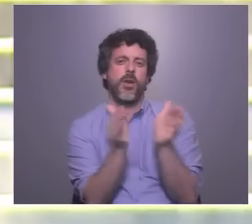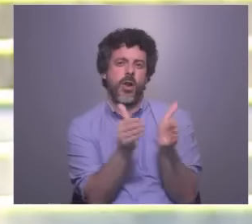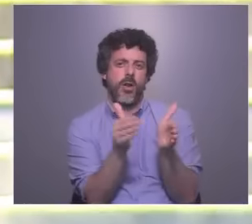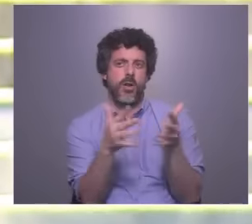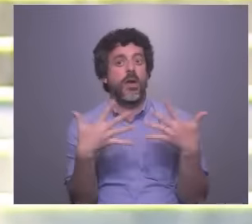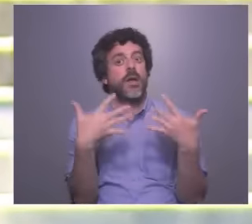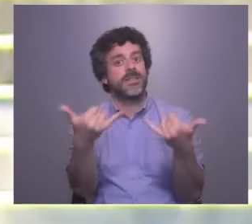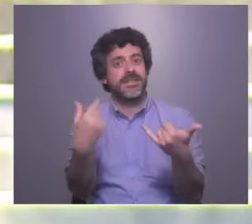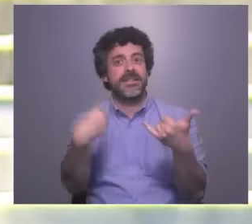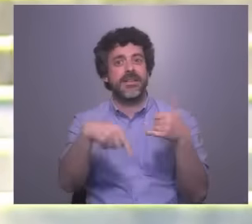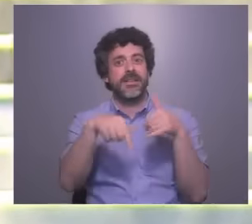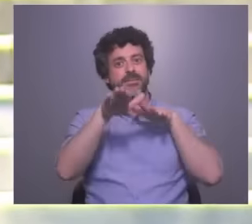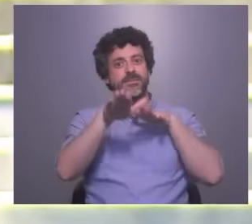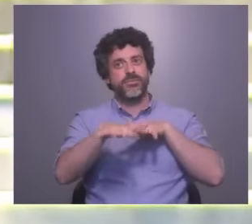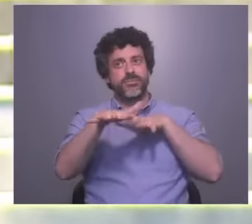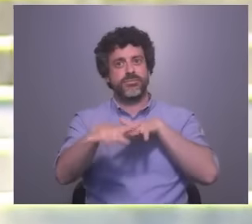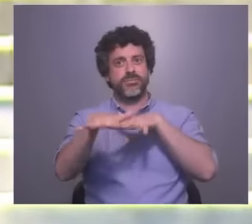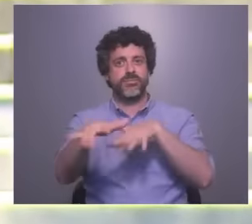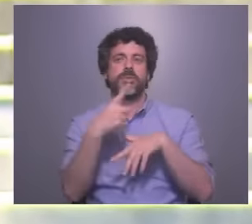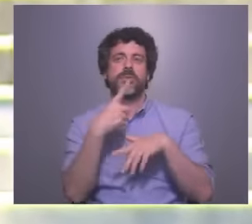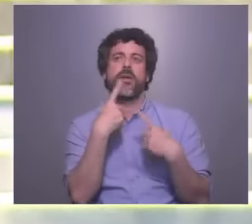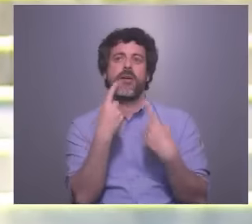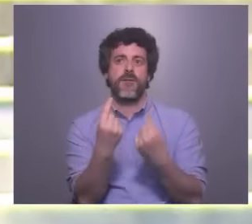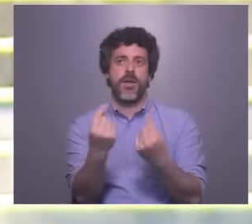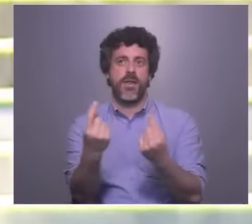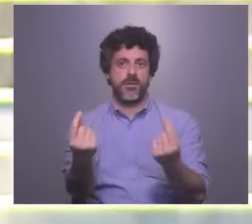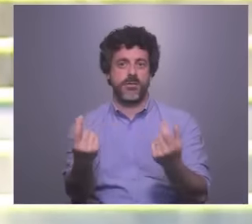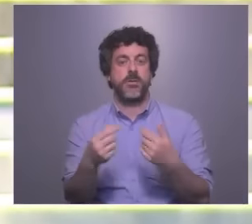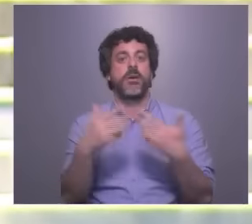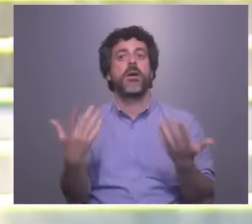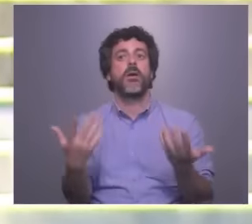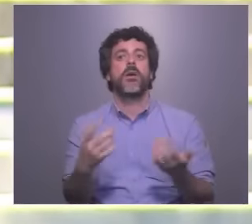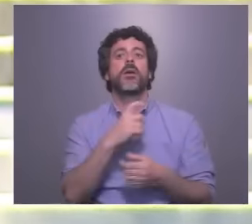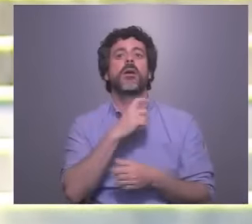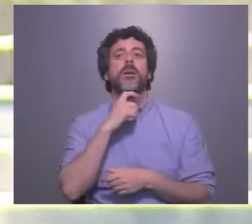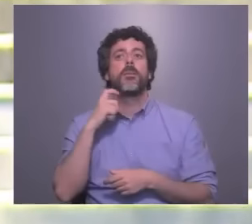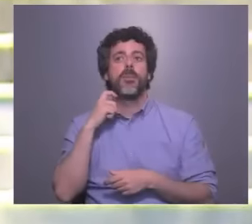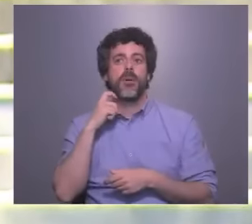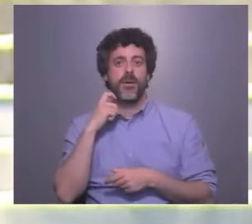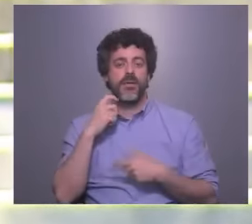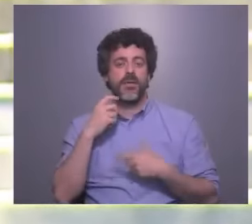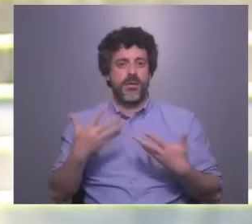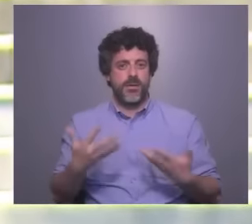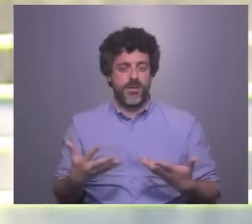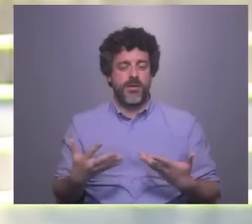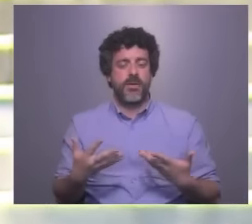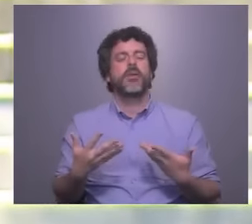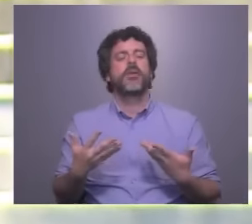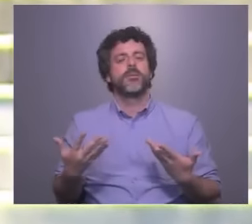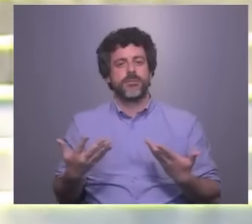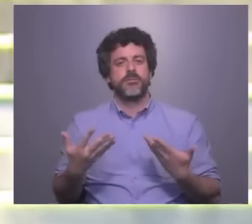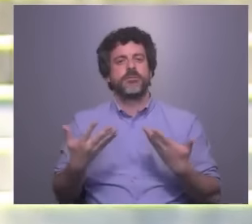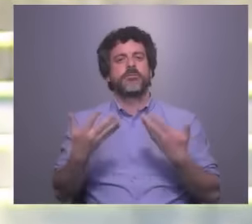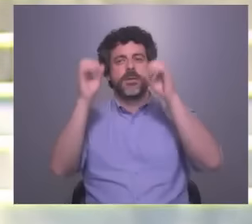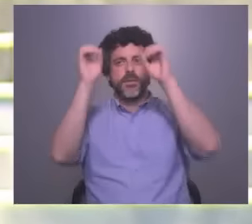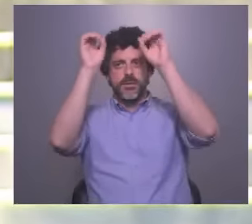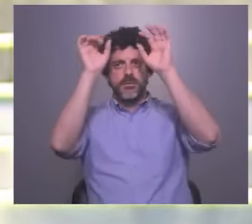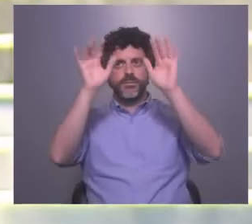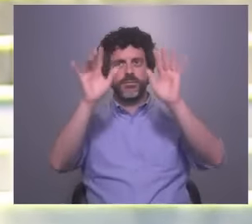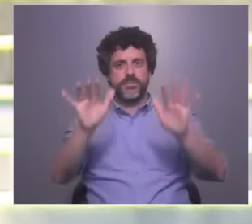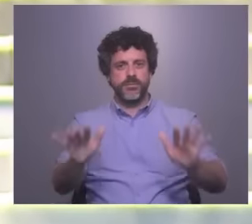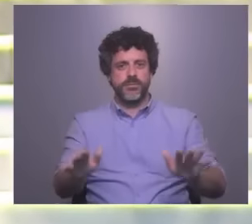Santíssima Trindade. Lembramos também que diariamente, às 21h30, rezamos o Rosário na